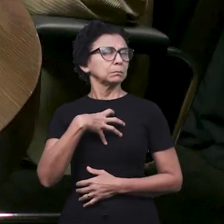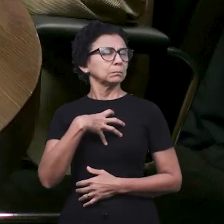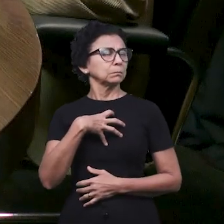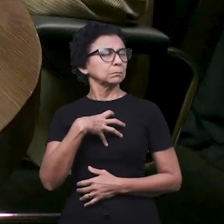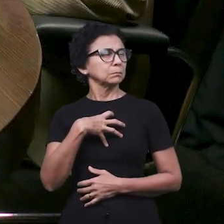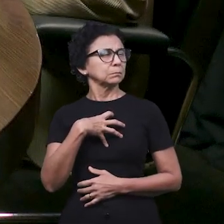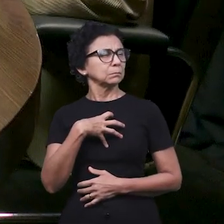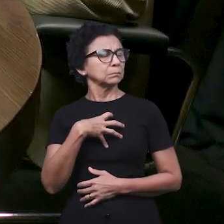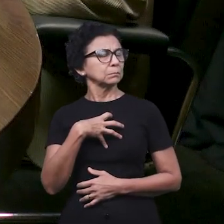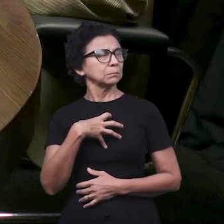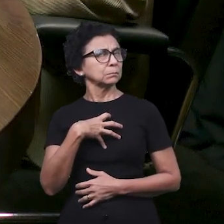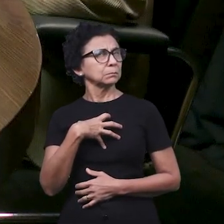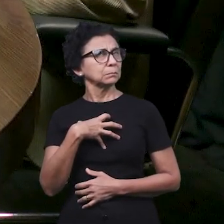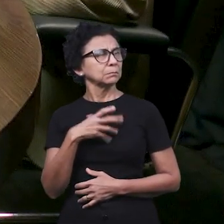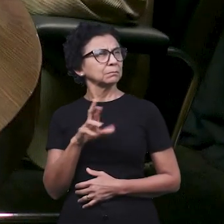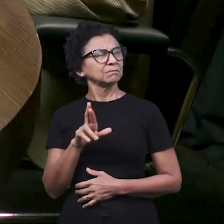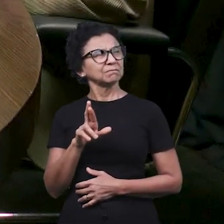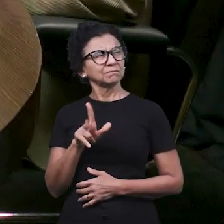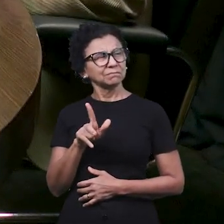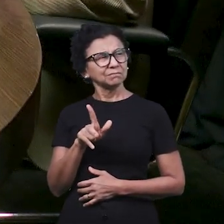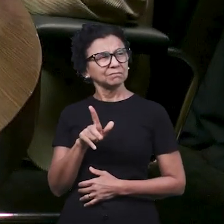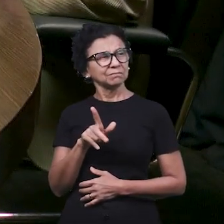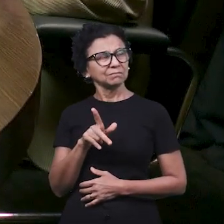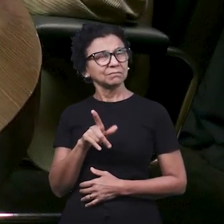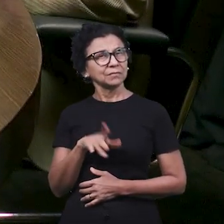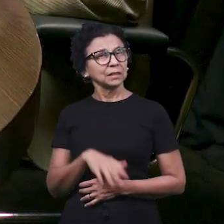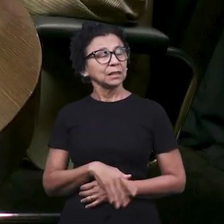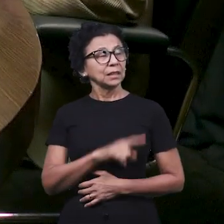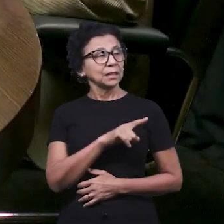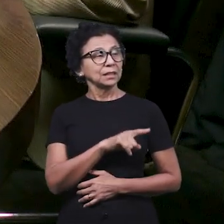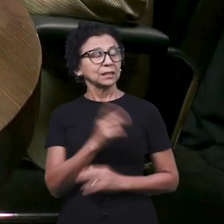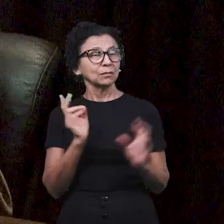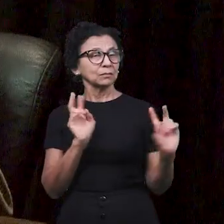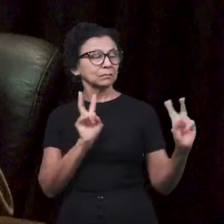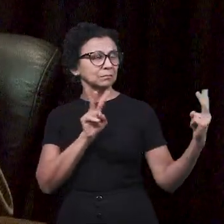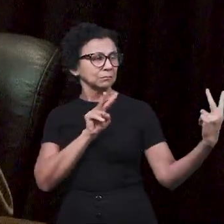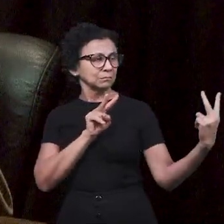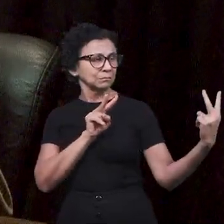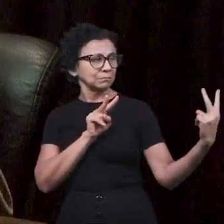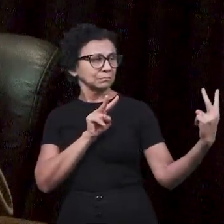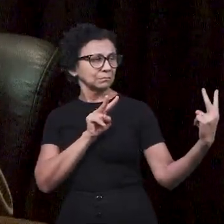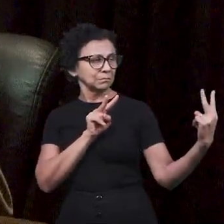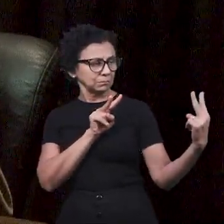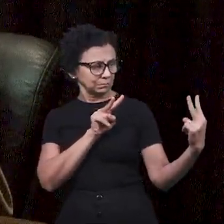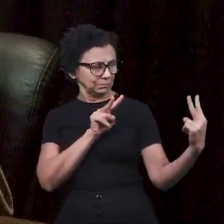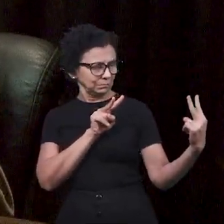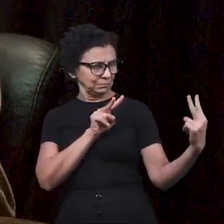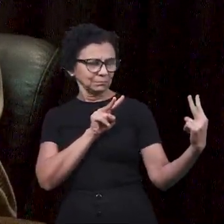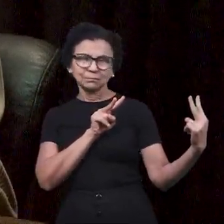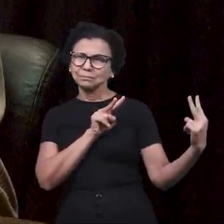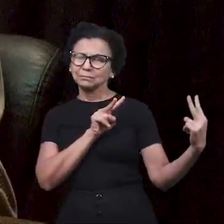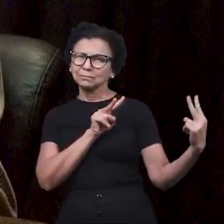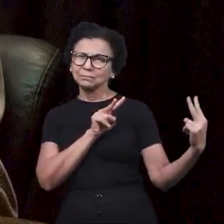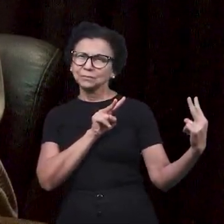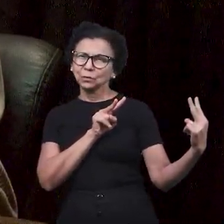alguma coisa. Só que quando ele olhou para a jovem olhou para ele. Ele tinha tido um